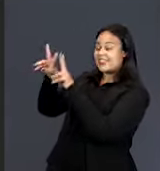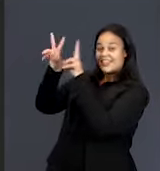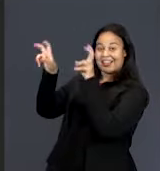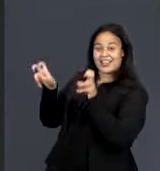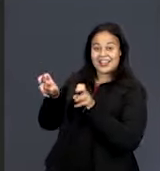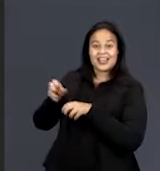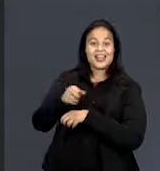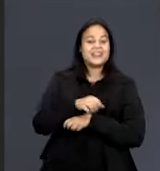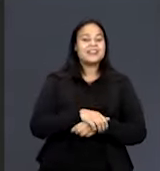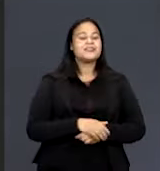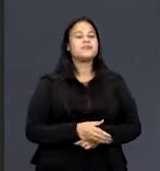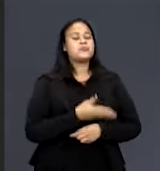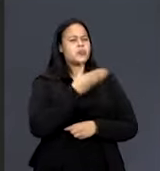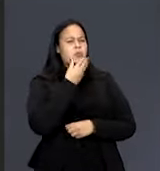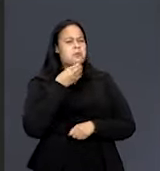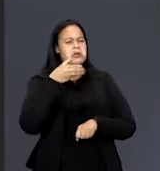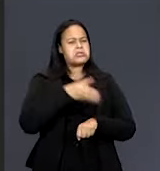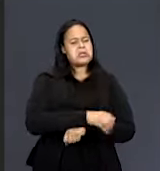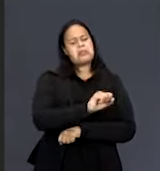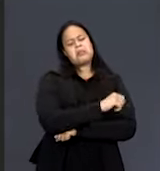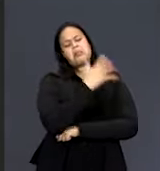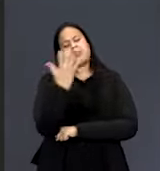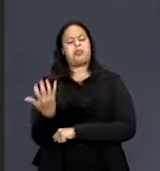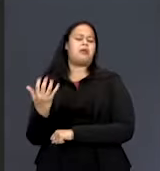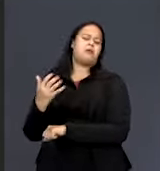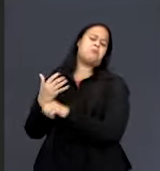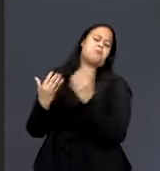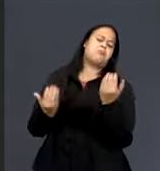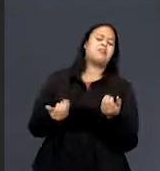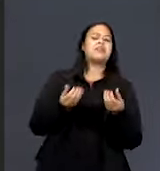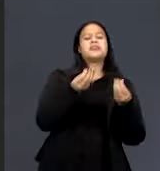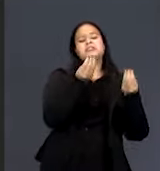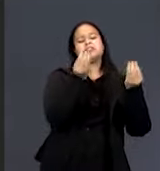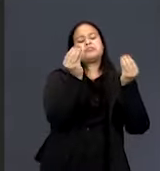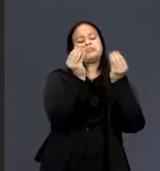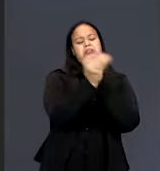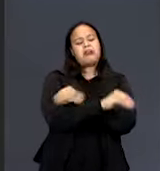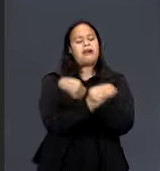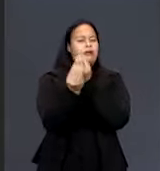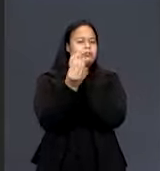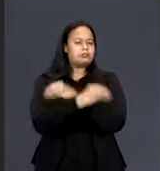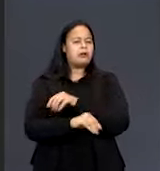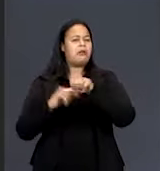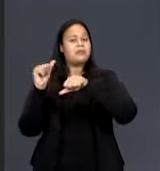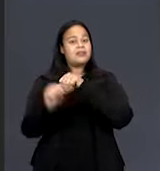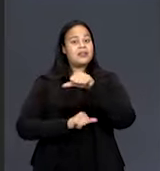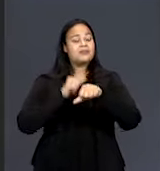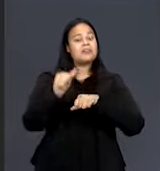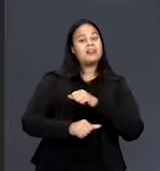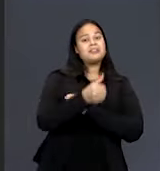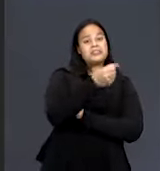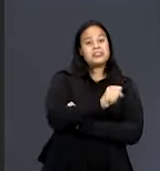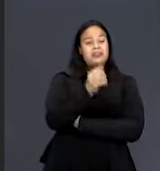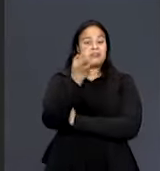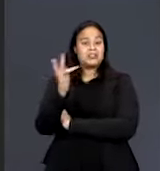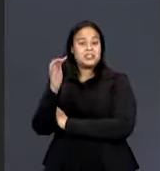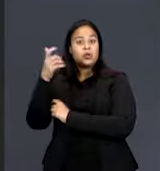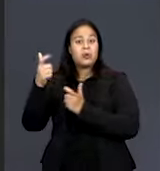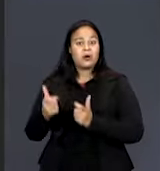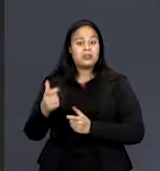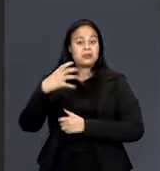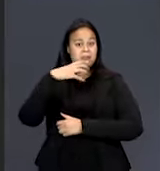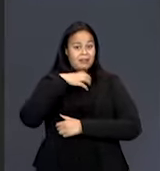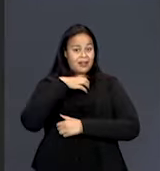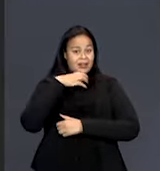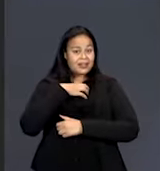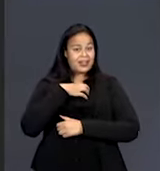o homem chega e já desfaz a natureza, tira a gente, põe represa, diz que tudo vai mudar. O São Francisco, lá para cima da Bahia, diz que